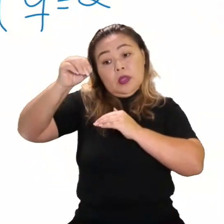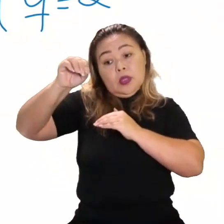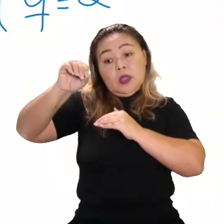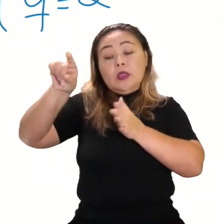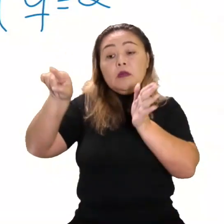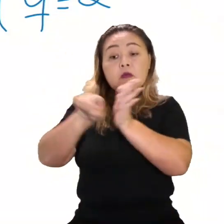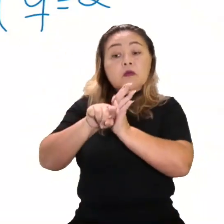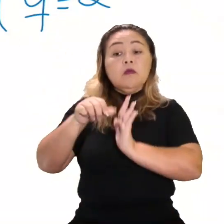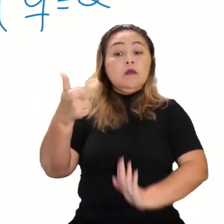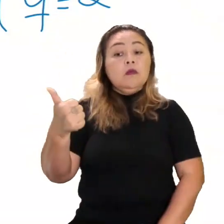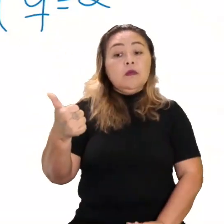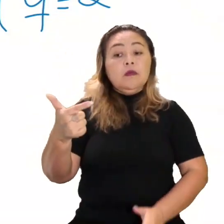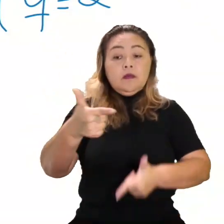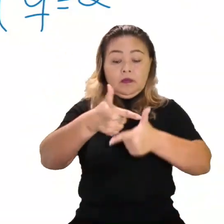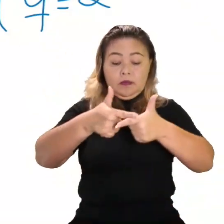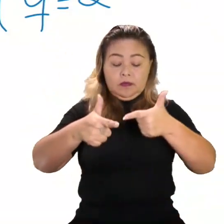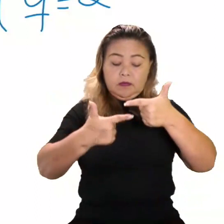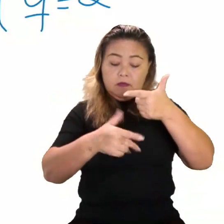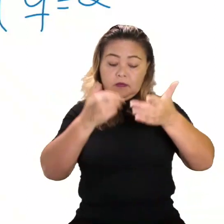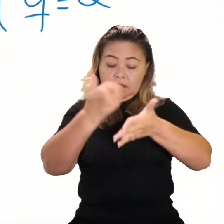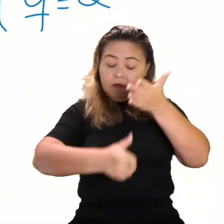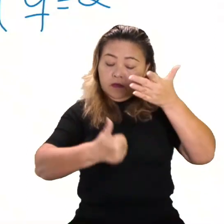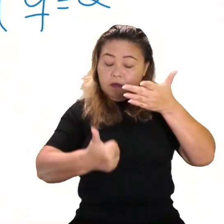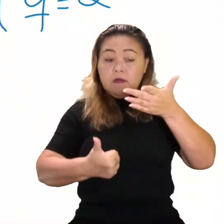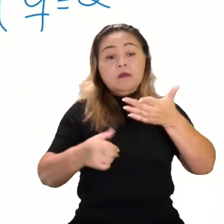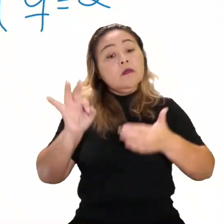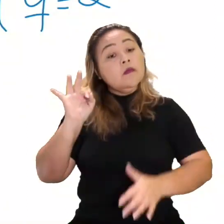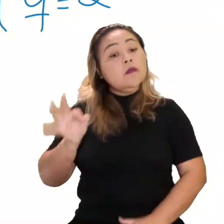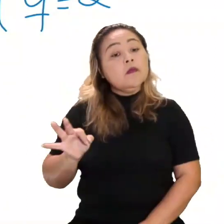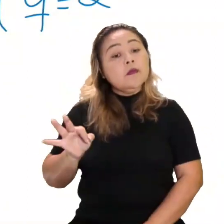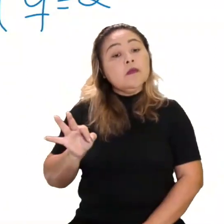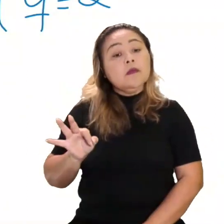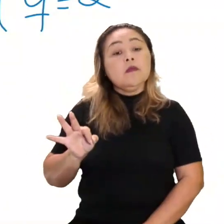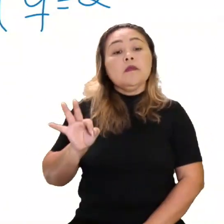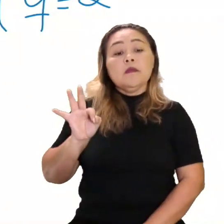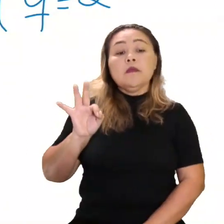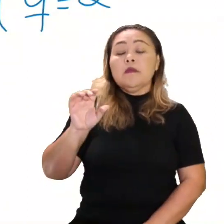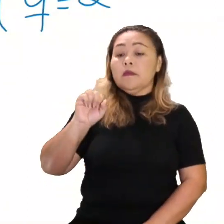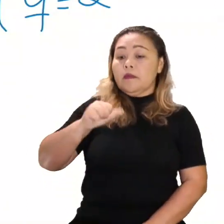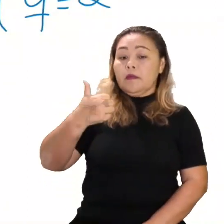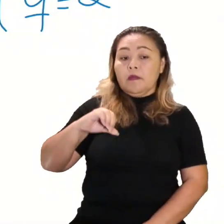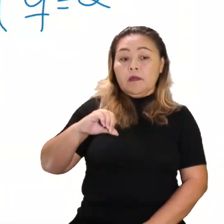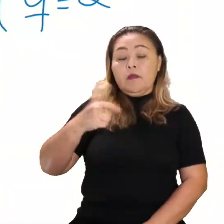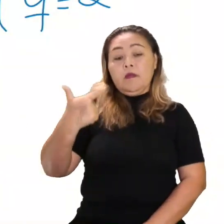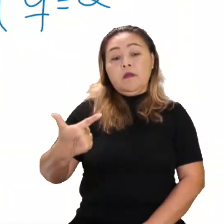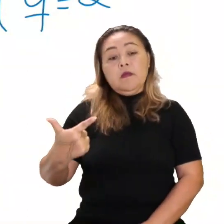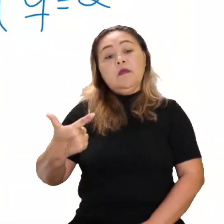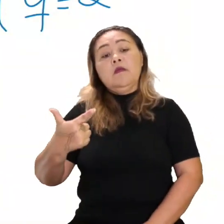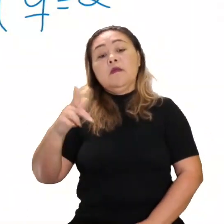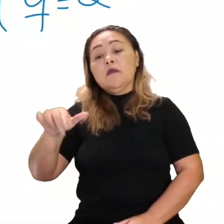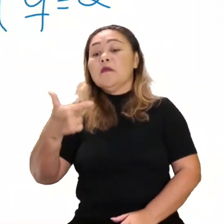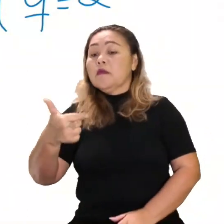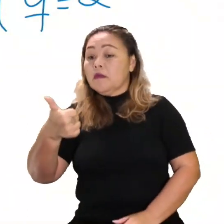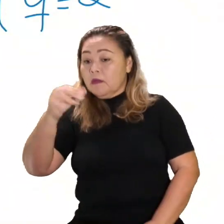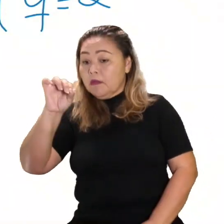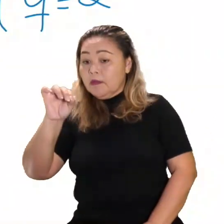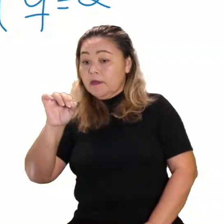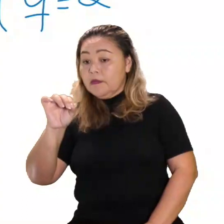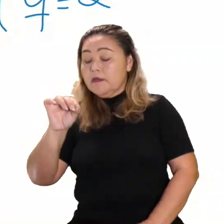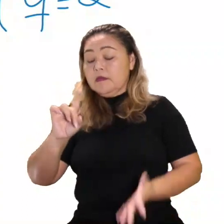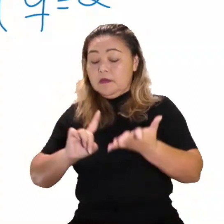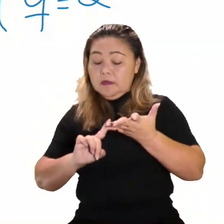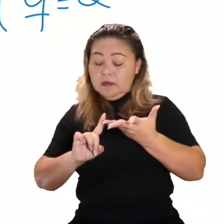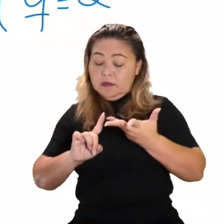10 menos 1 sobre 2 menos 1. Isso. Certo? O meu S10 vai ser 2 vezes 2 elevado a